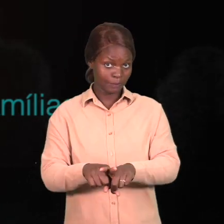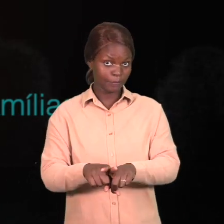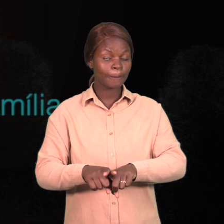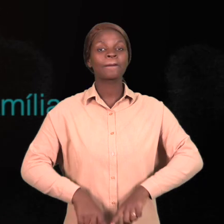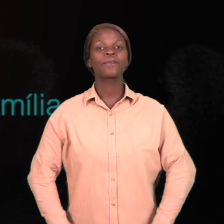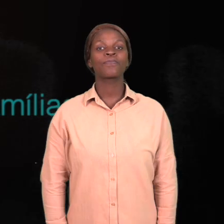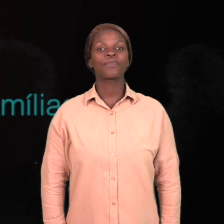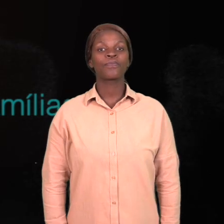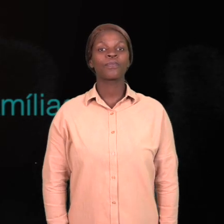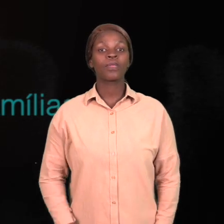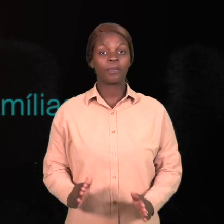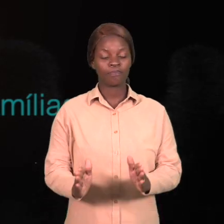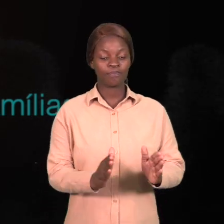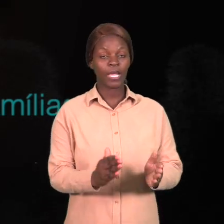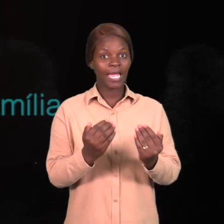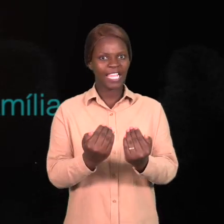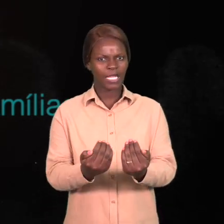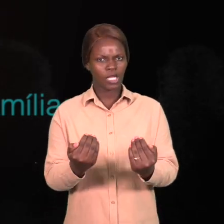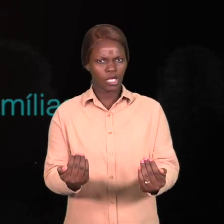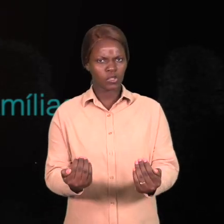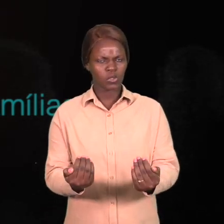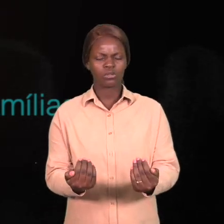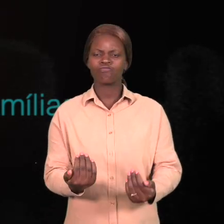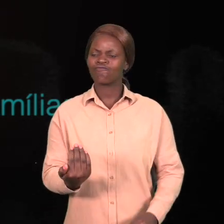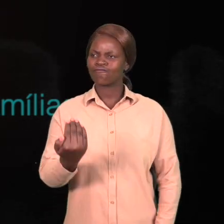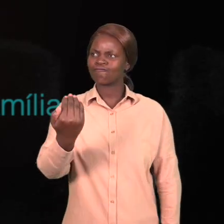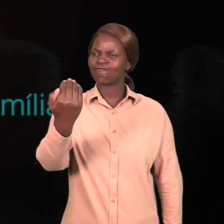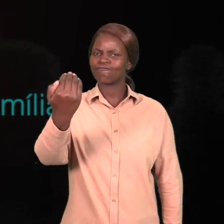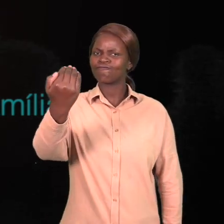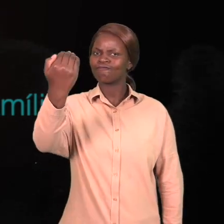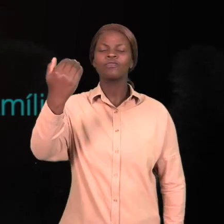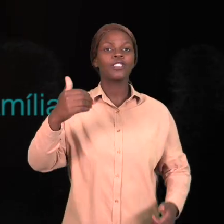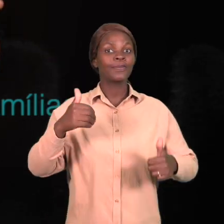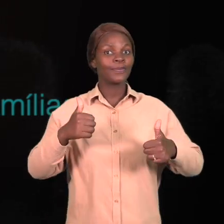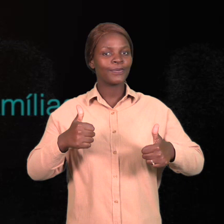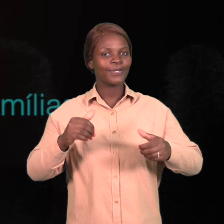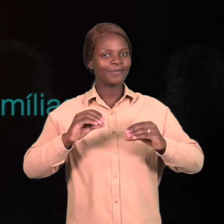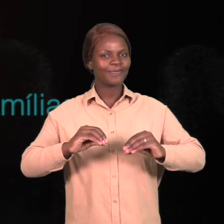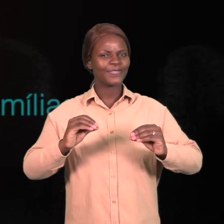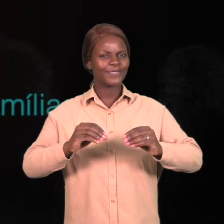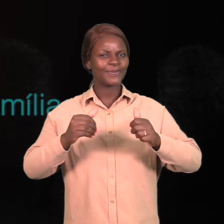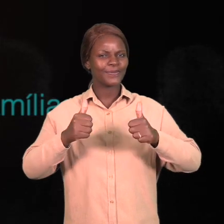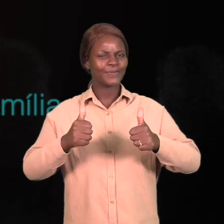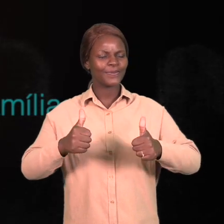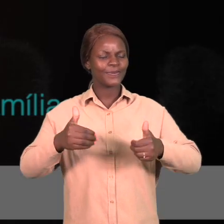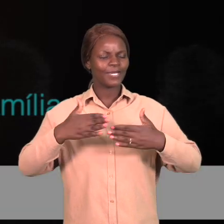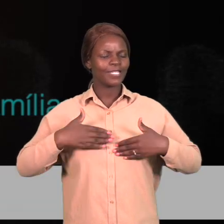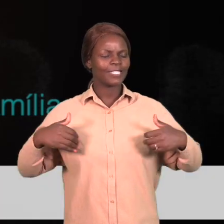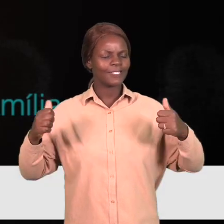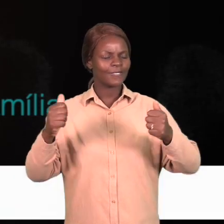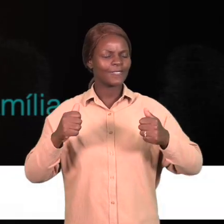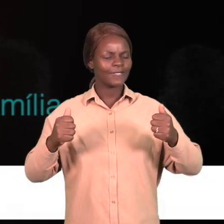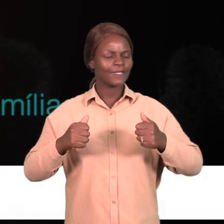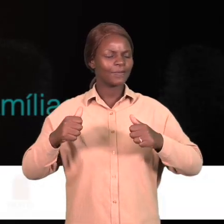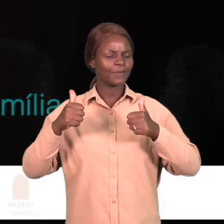boa saúde mental, para além de quebrar com o ciclo de casos de violência e reduzir a mortalidade materna